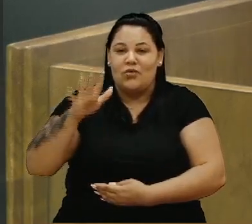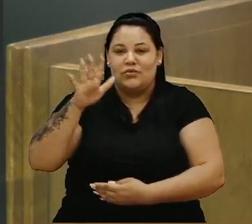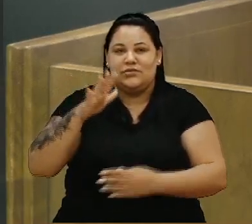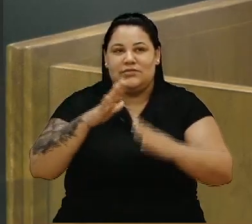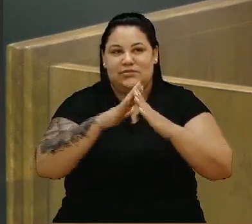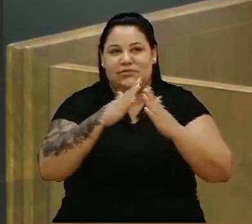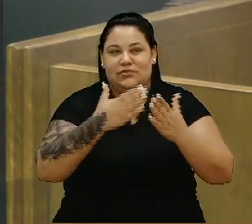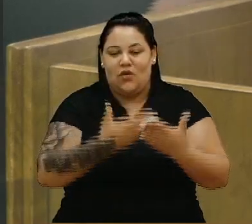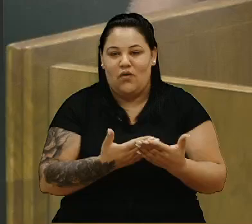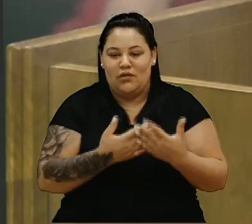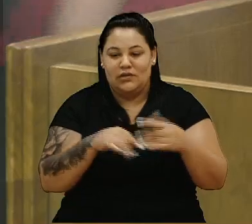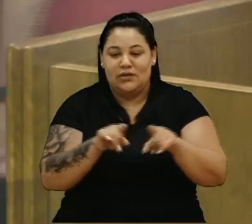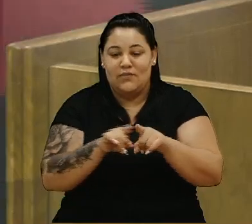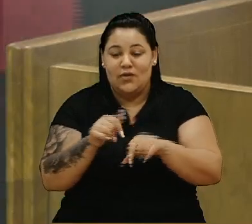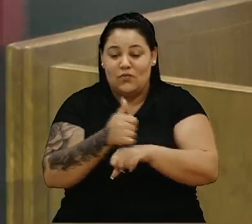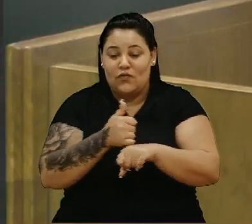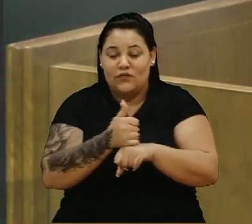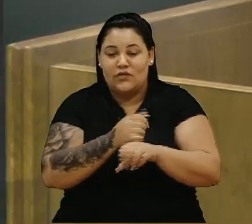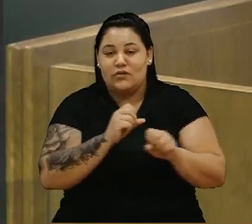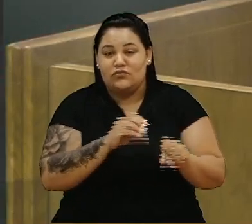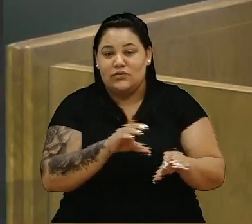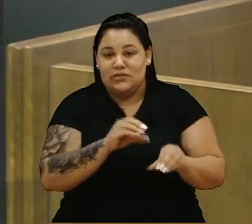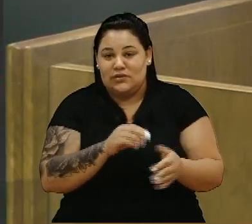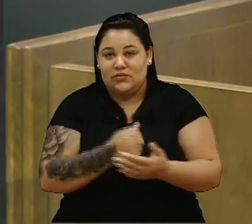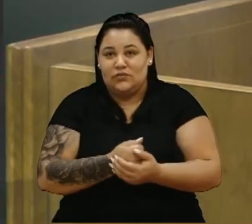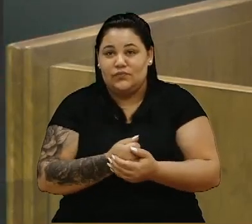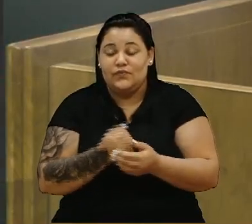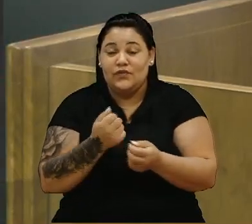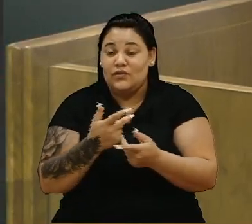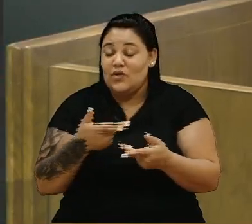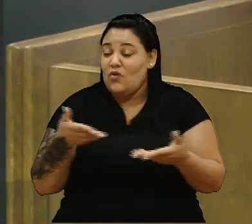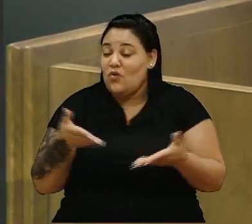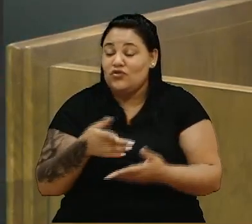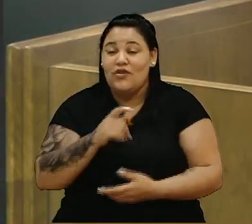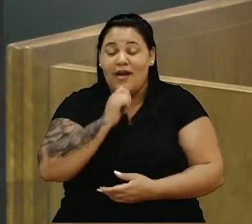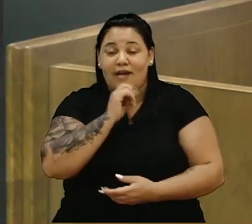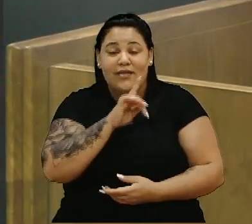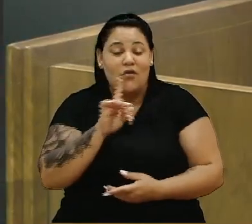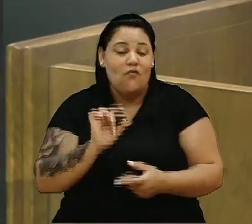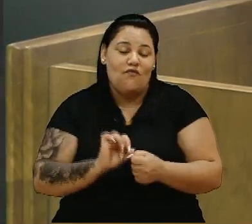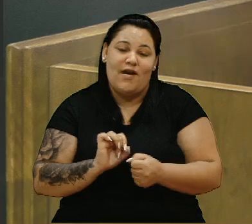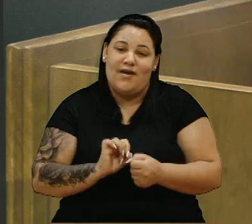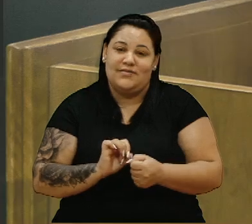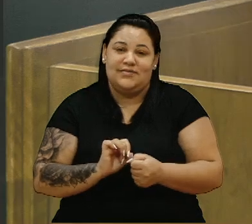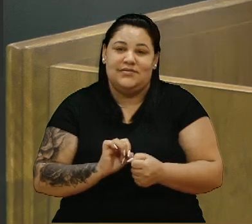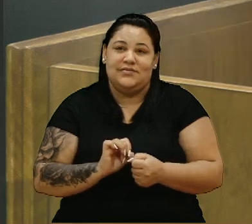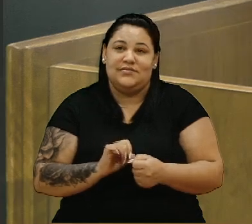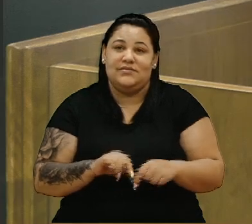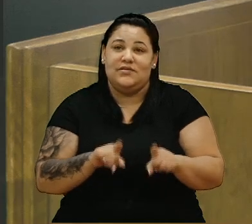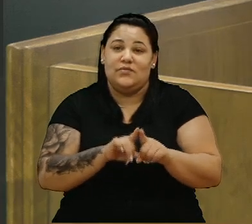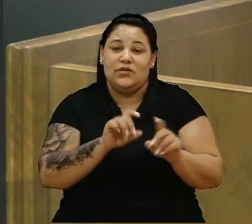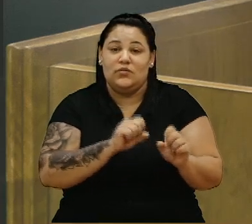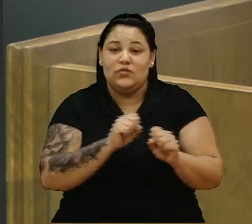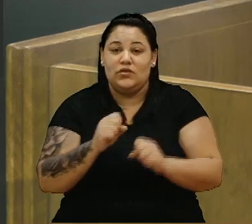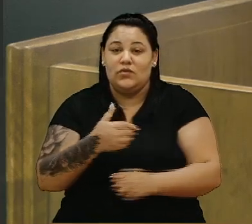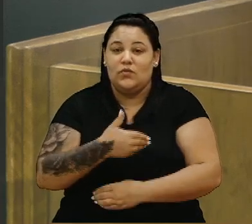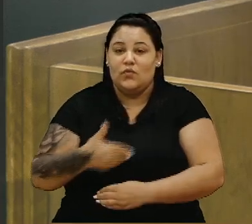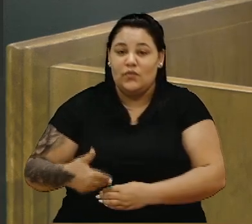e os profissionais de educação, coisa que hoje não tem sido feito nem pelo poder público e nem na